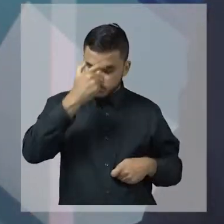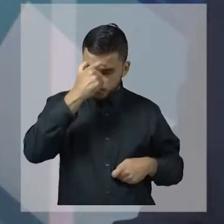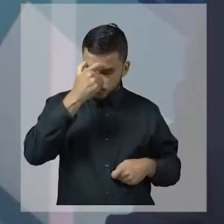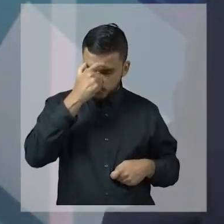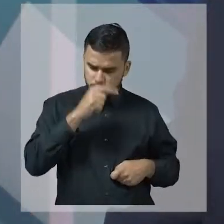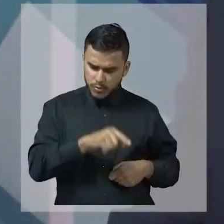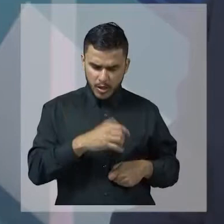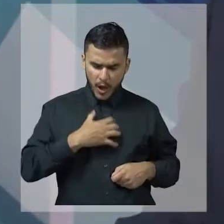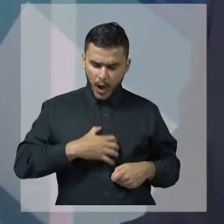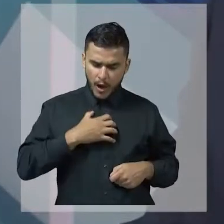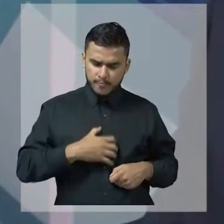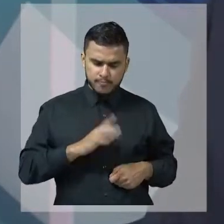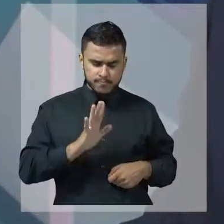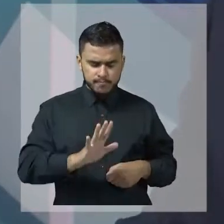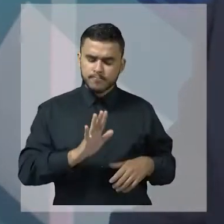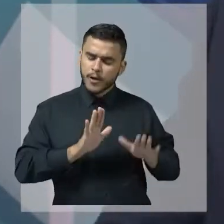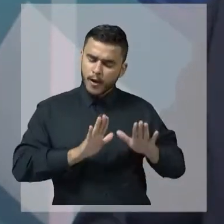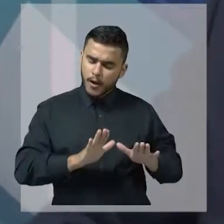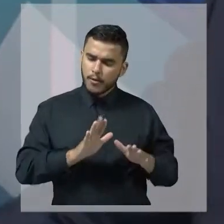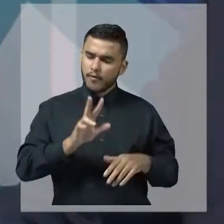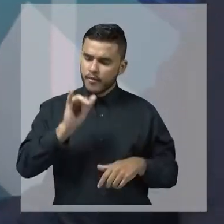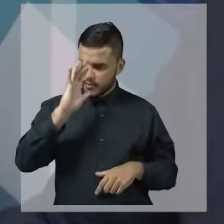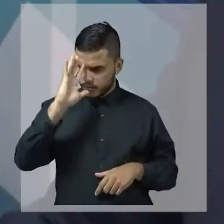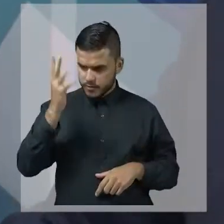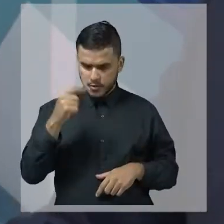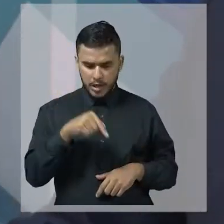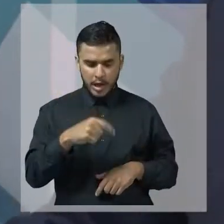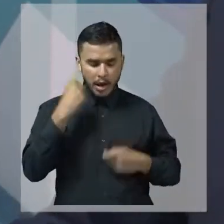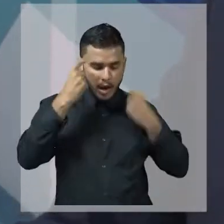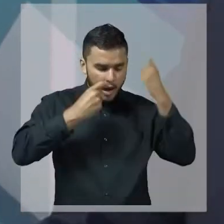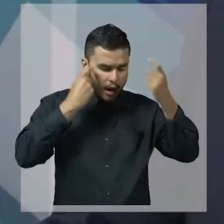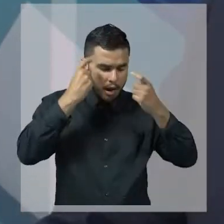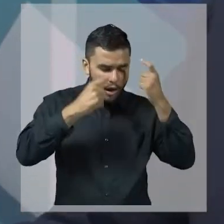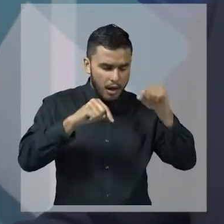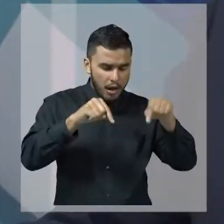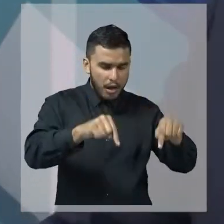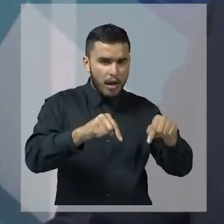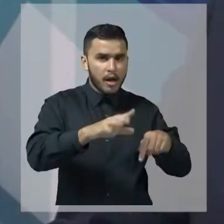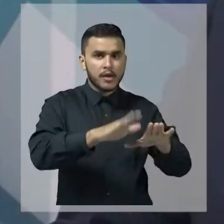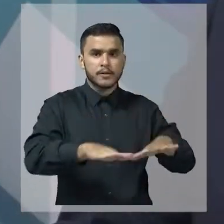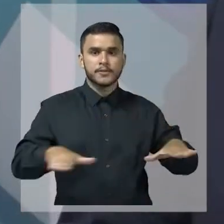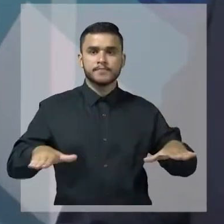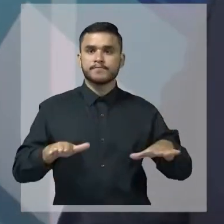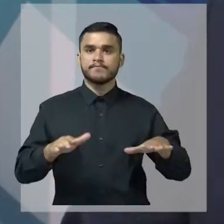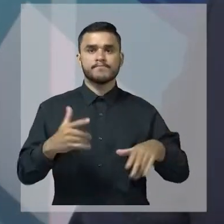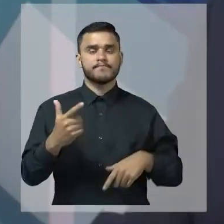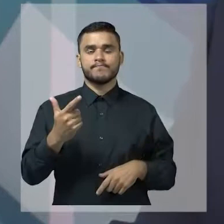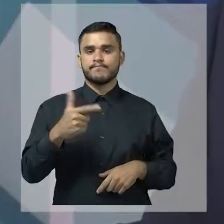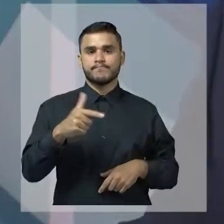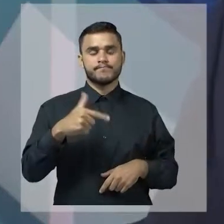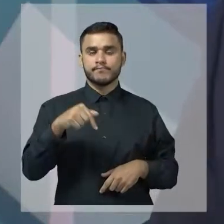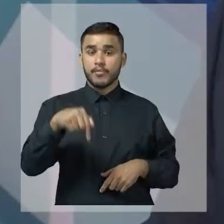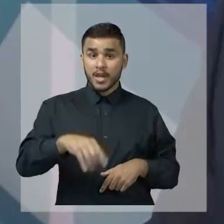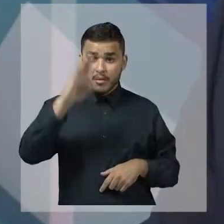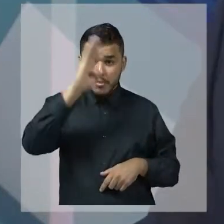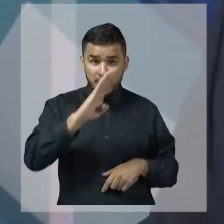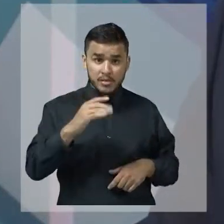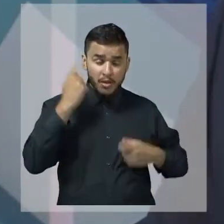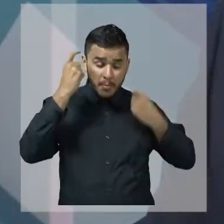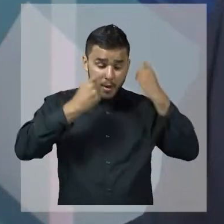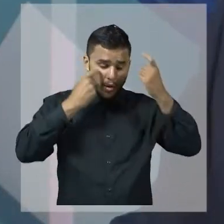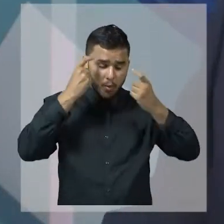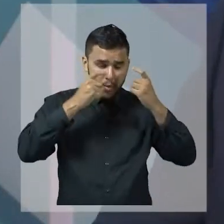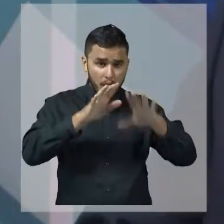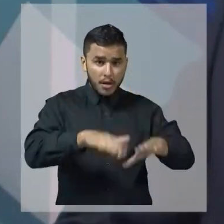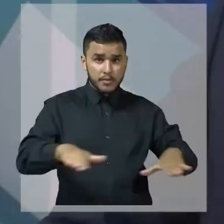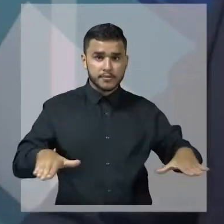país. Infelizmente, ninguém se preocupa com a criança. O fato é esse: o Brasil não se preocupa com as suas crianças. Por isso